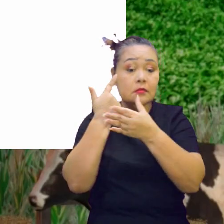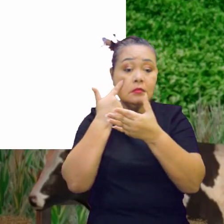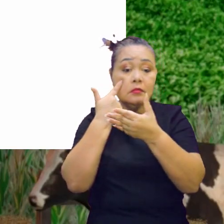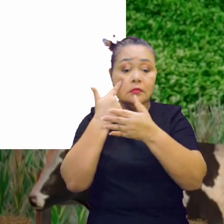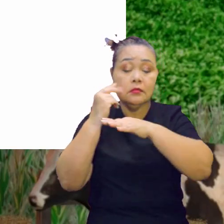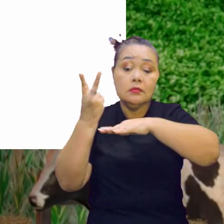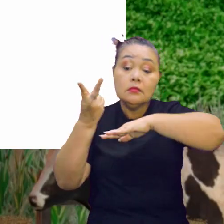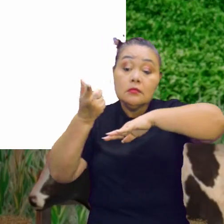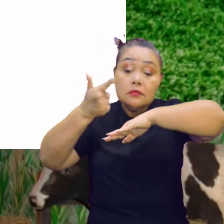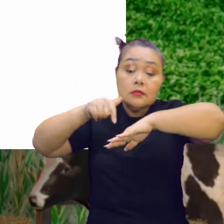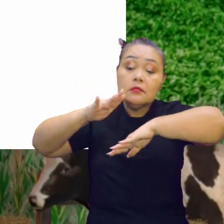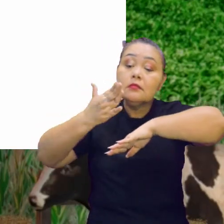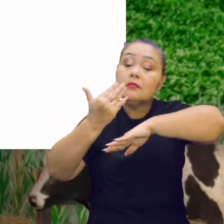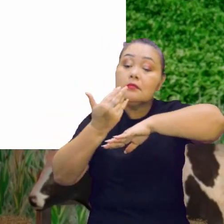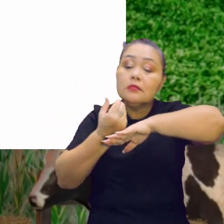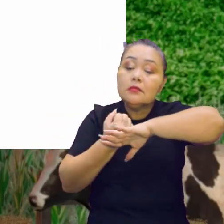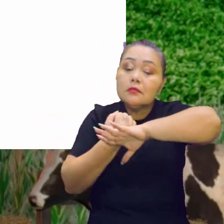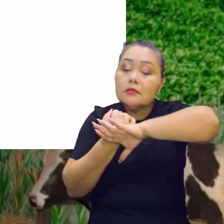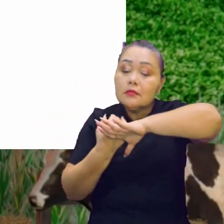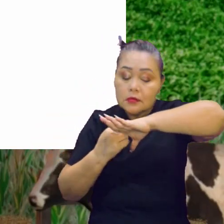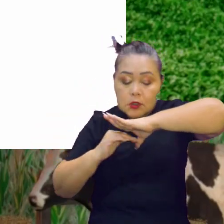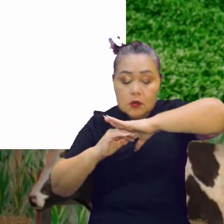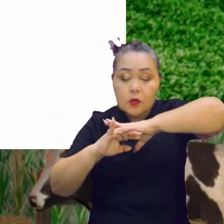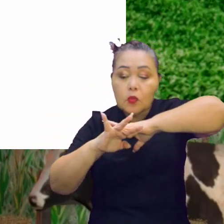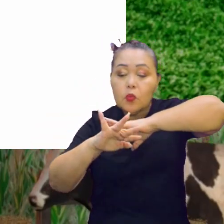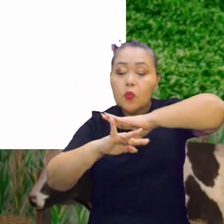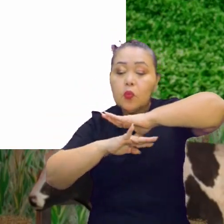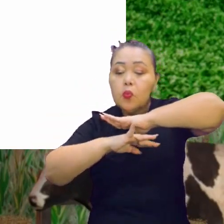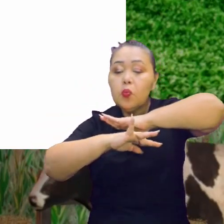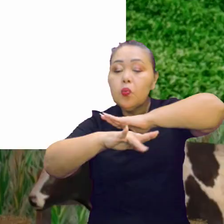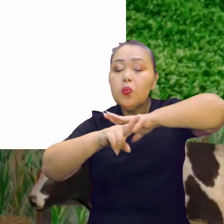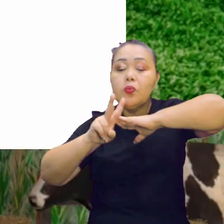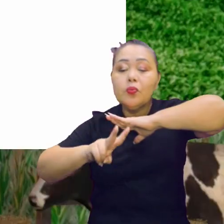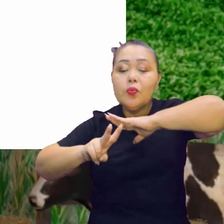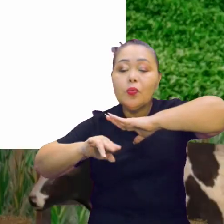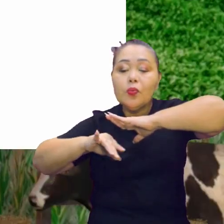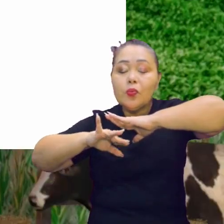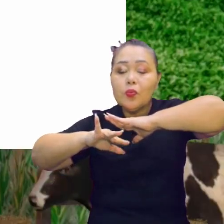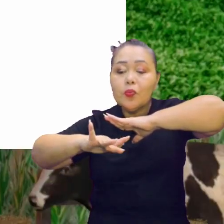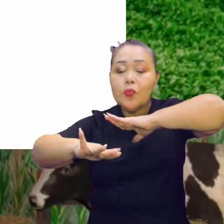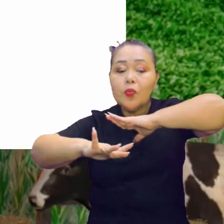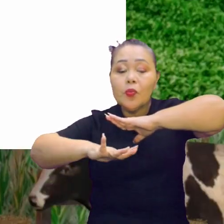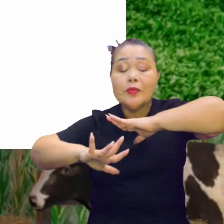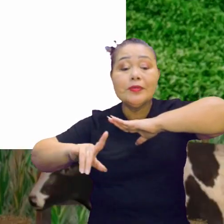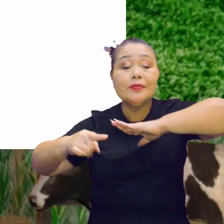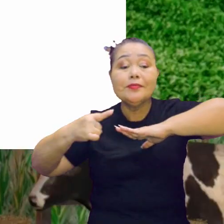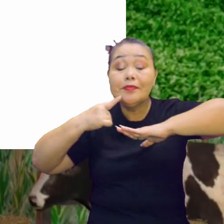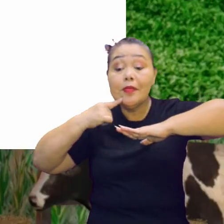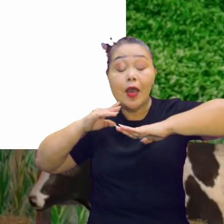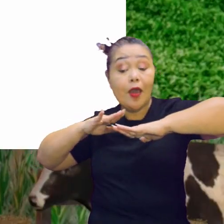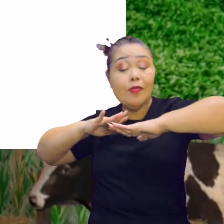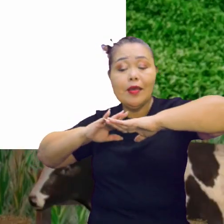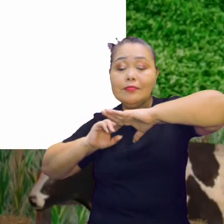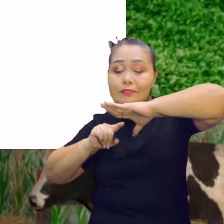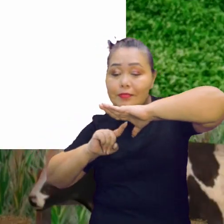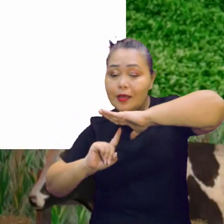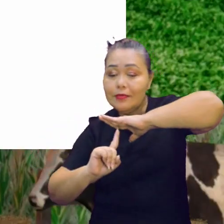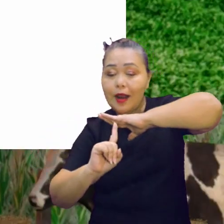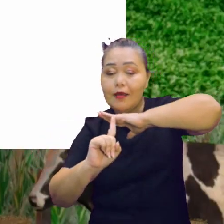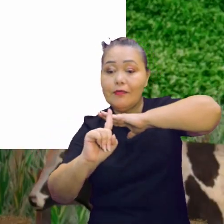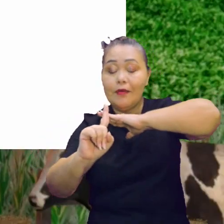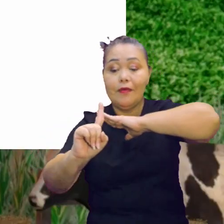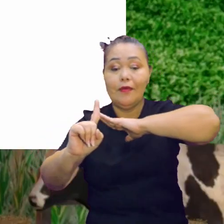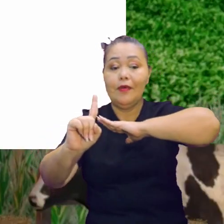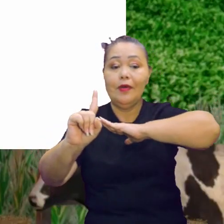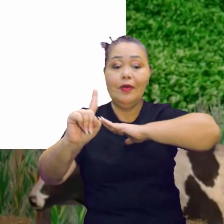retroalimentação desse solo, a manutenção, porque não tem como você entrar nessa floresta com implementação